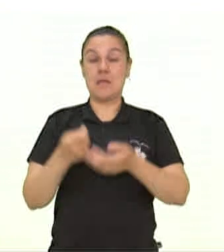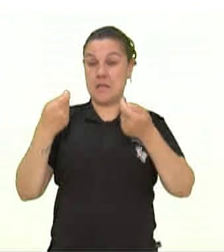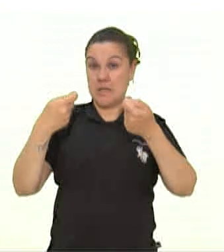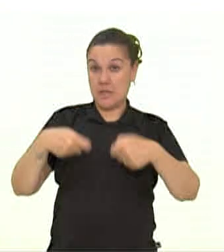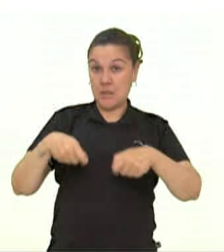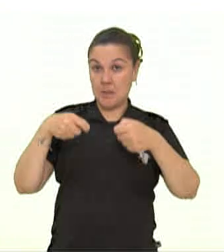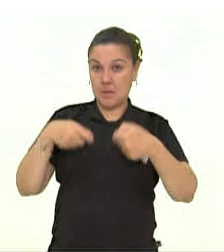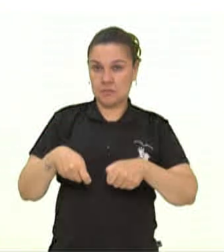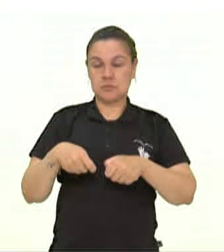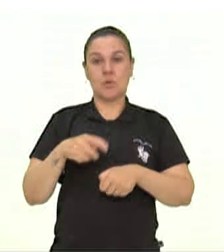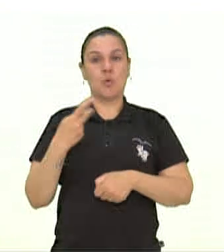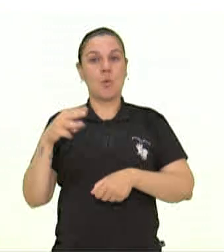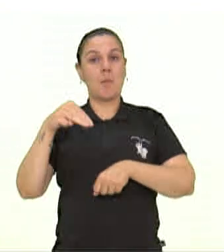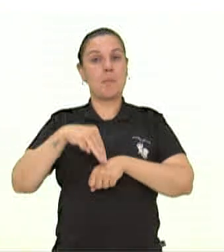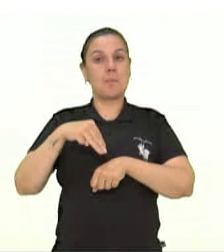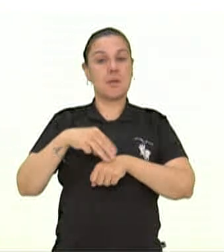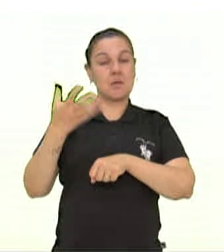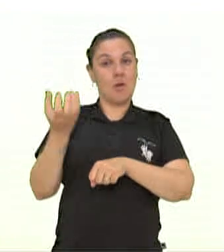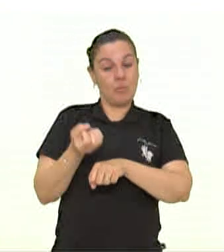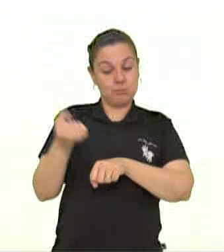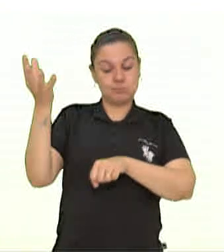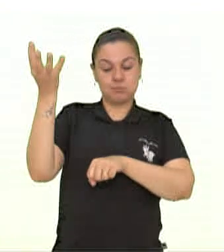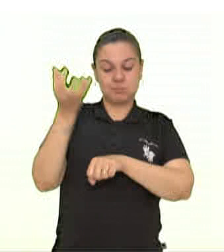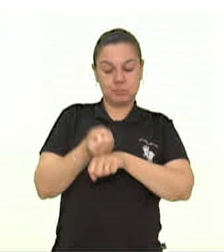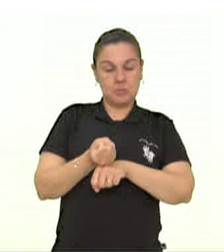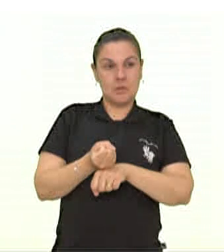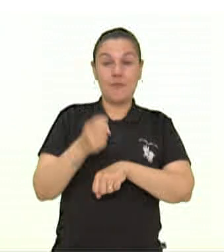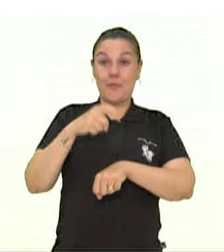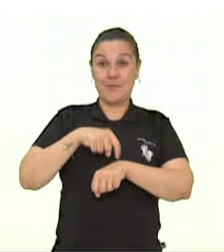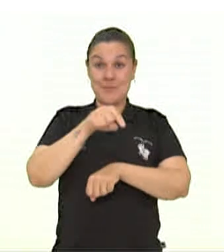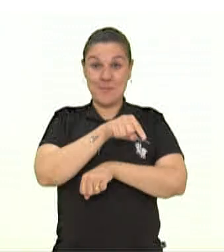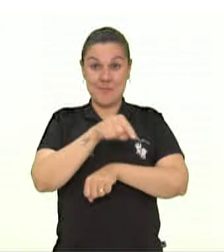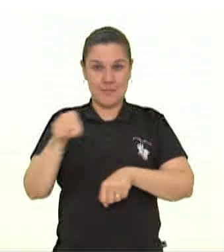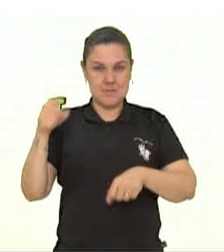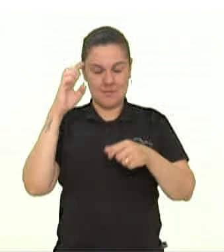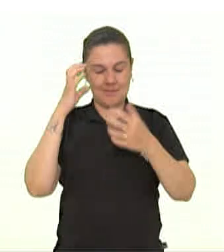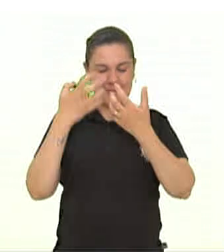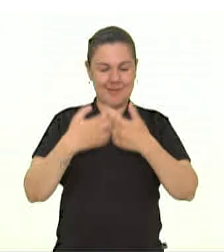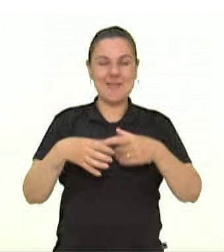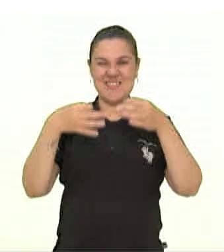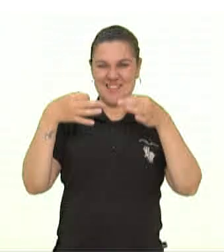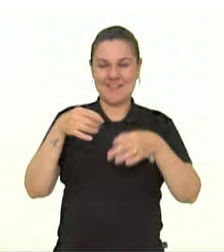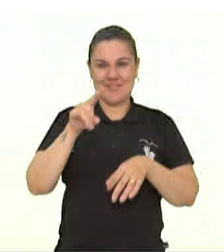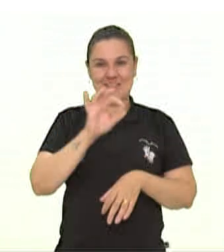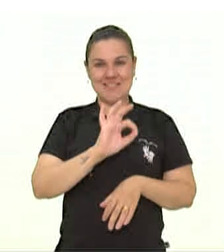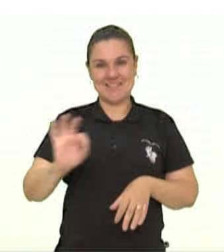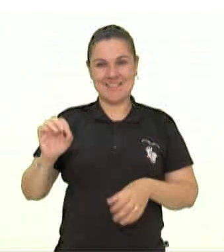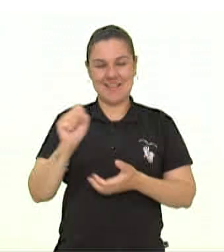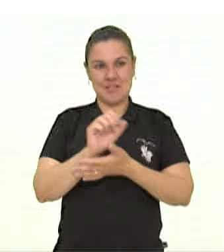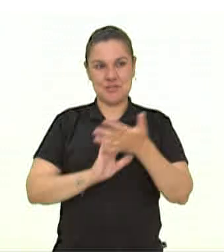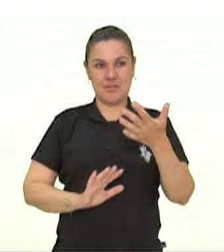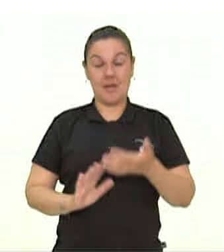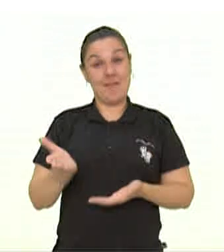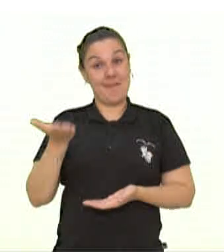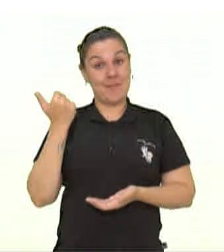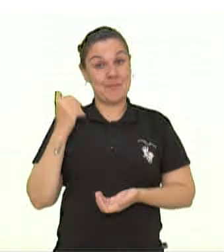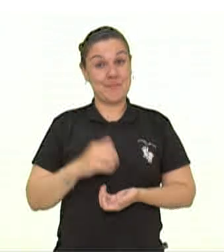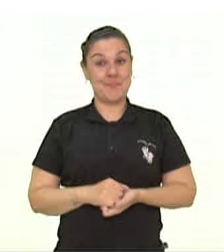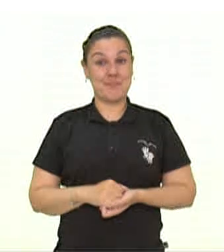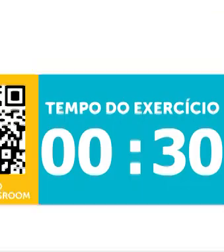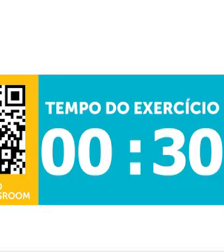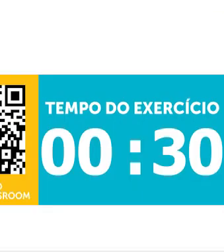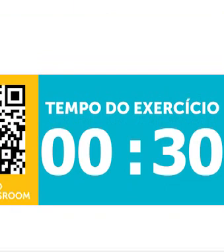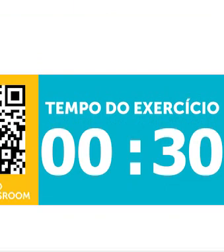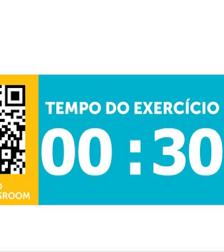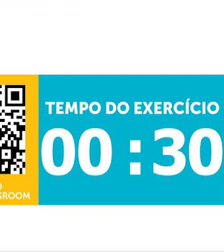do tipo de metal em que a luz incidiu. Pessoal, vou dar um tempo para você e eu tenho certeza que você vai acertar esse exercício. Vamos lá?